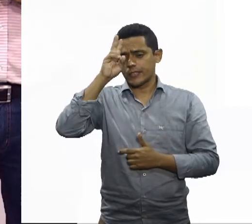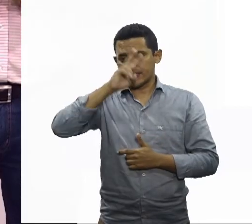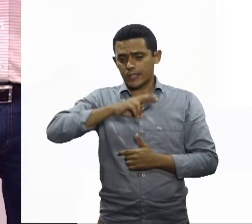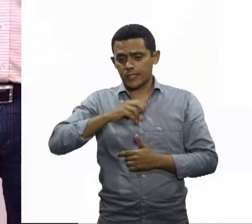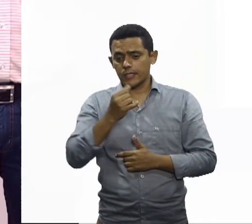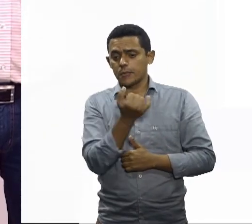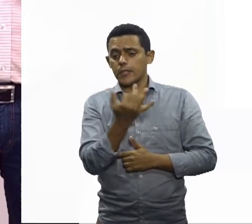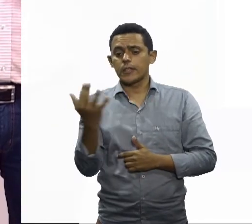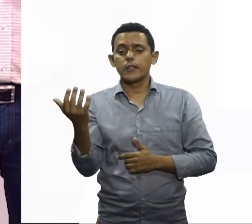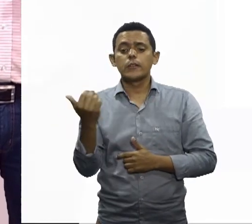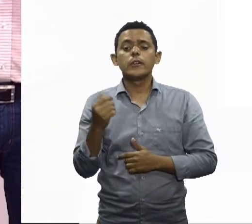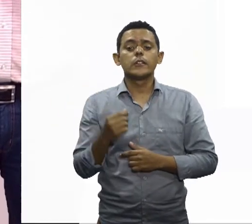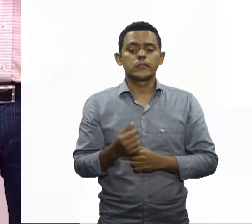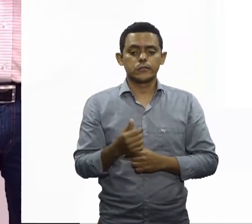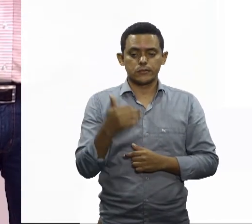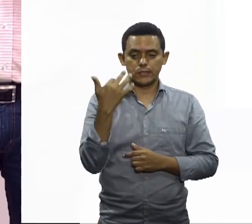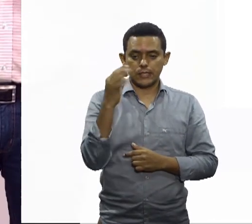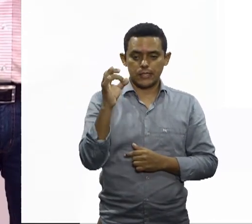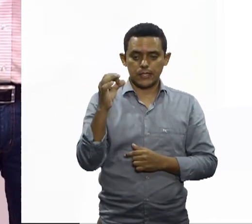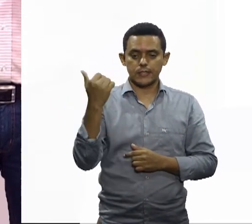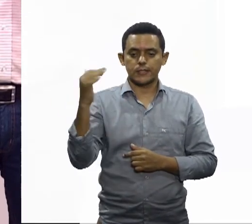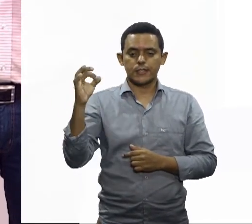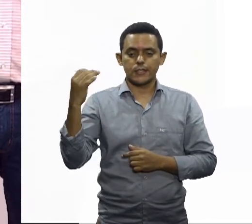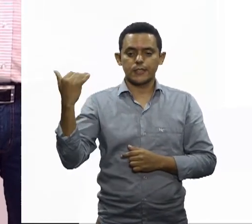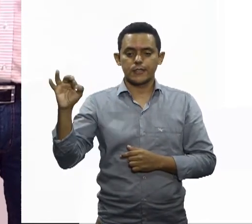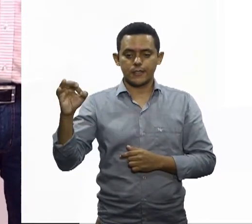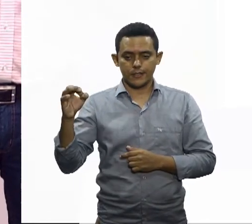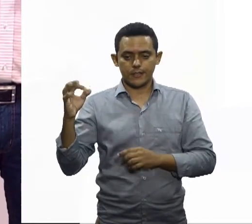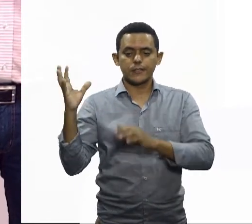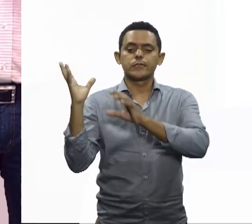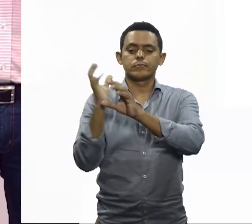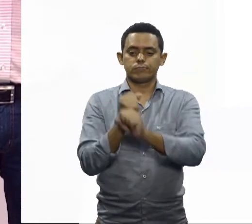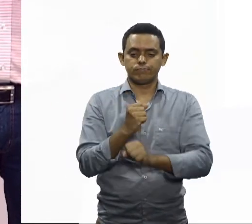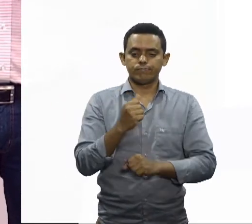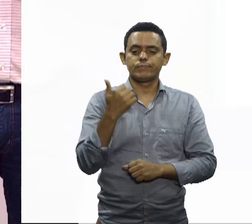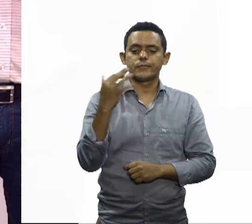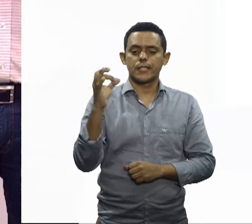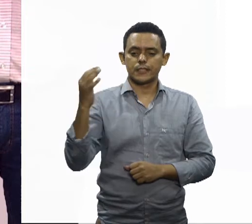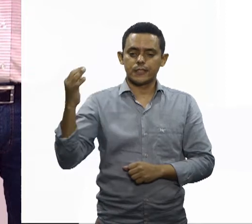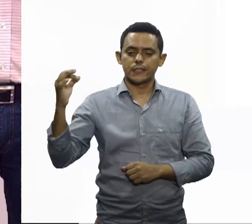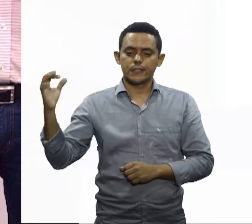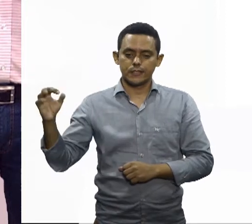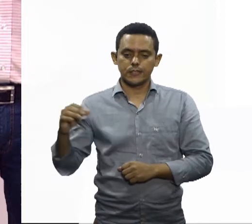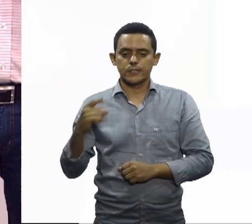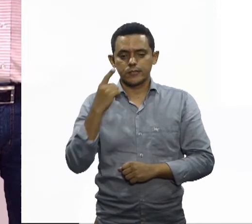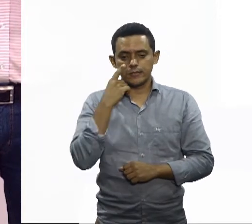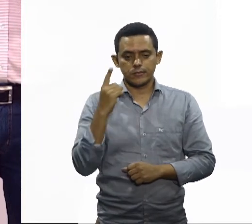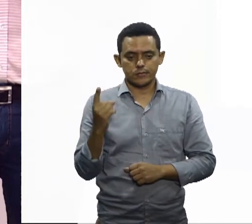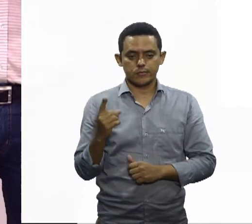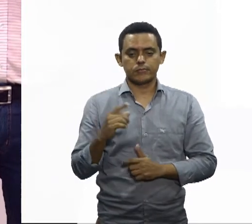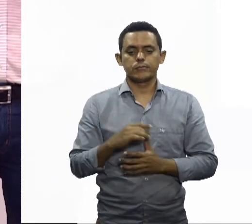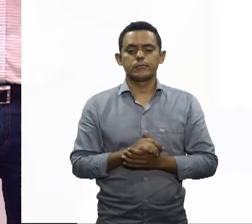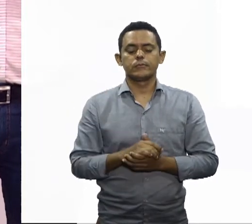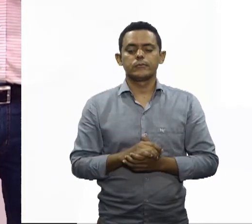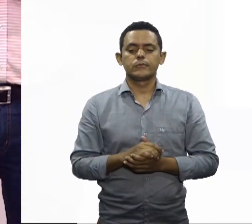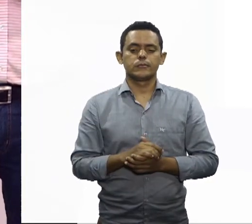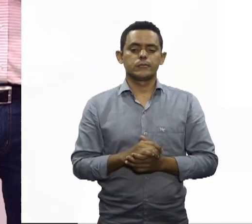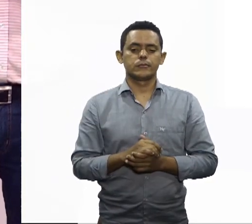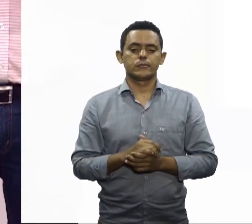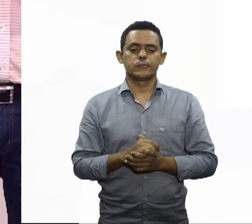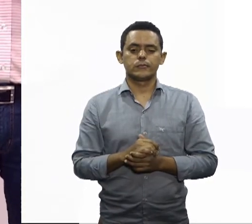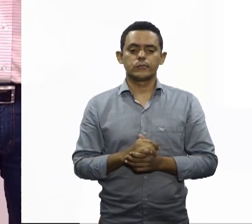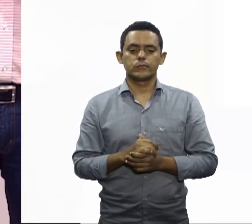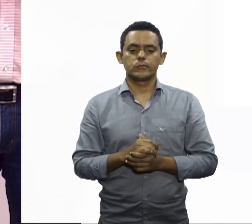aparece ali? Aparece 3. Então, você deve multiplicar. 10 vezes 10 dá 100. 100 vezes 10 dá